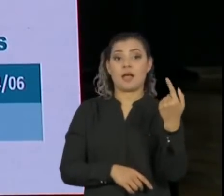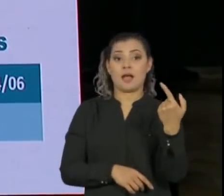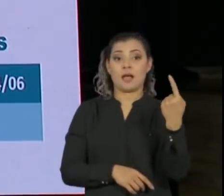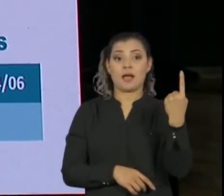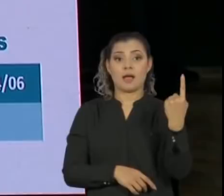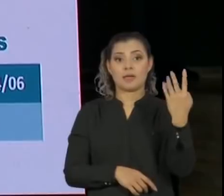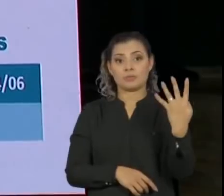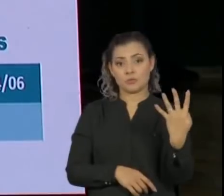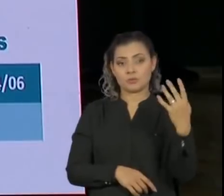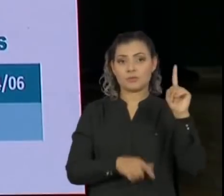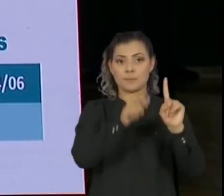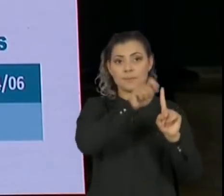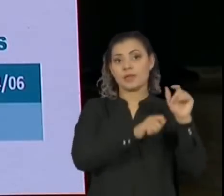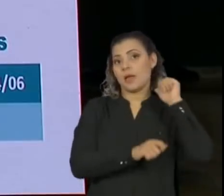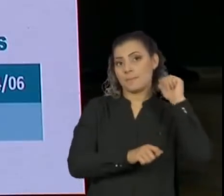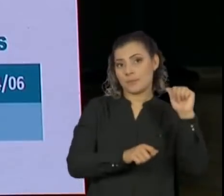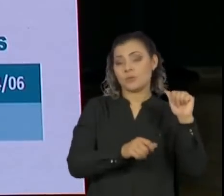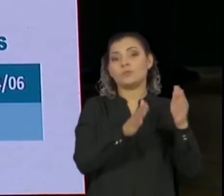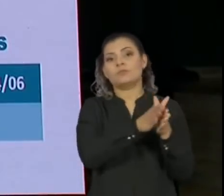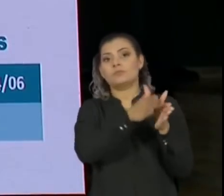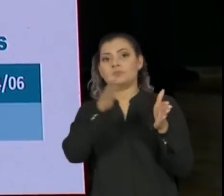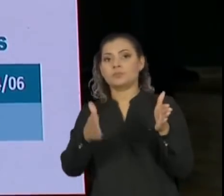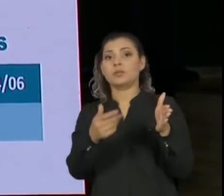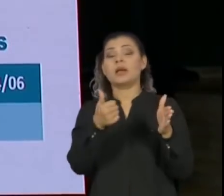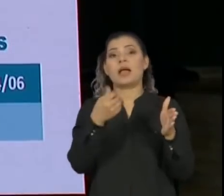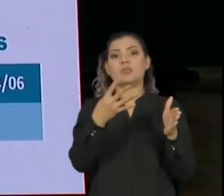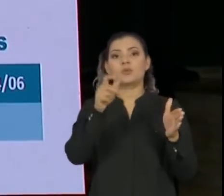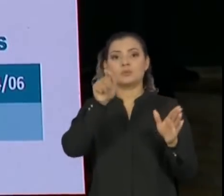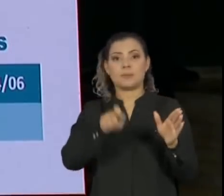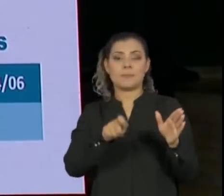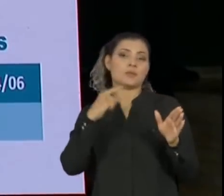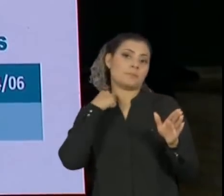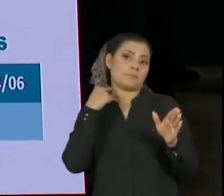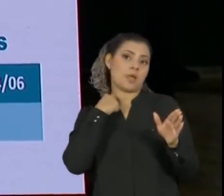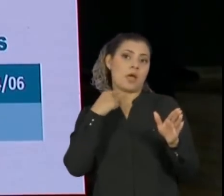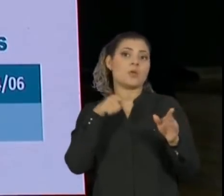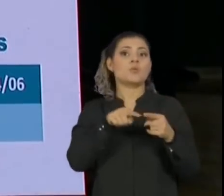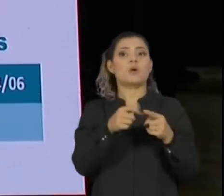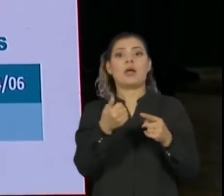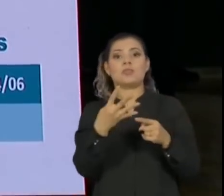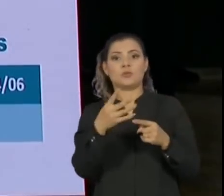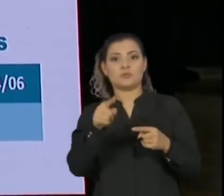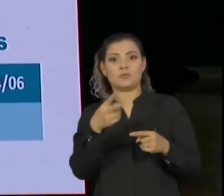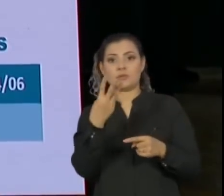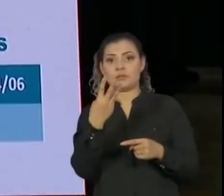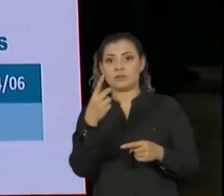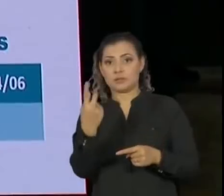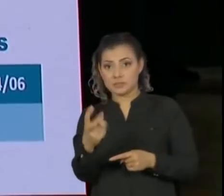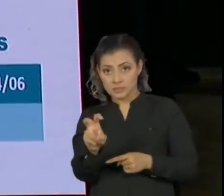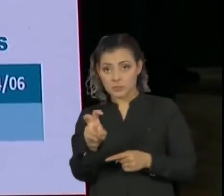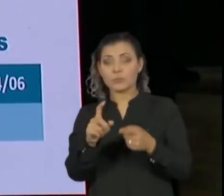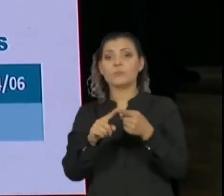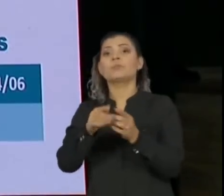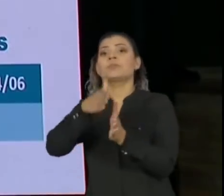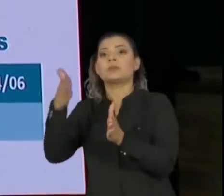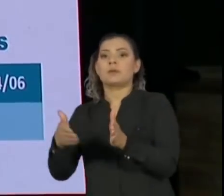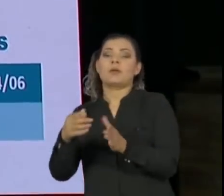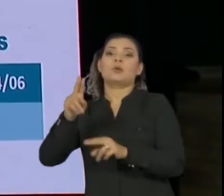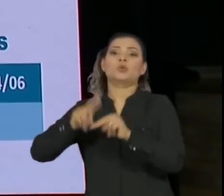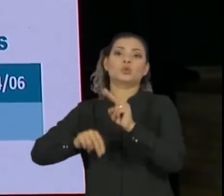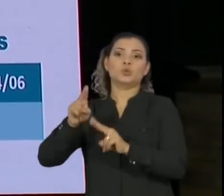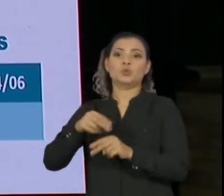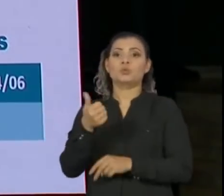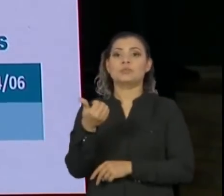chegando em 18,72% no mês de junho. Isso representa a evolução